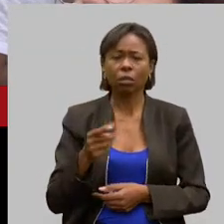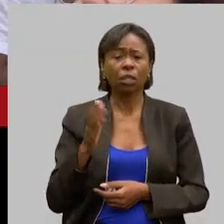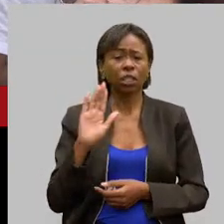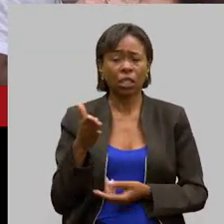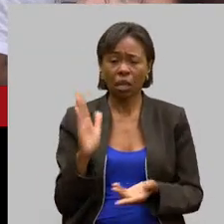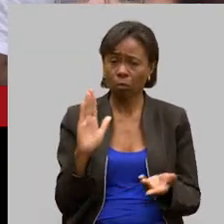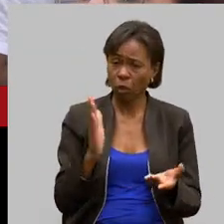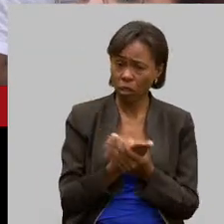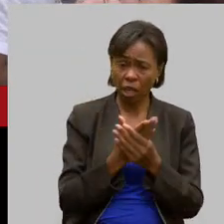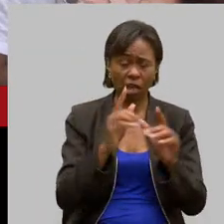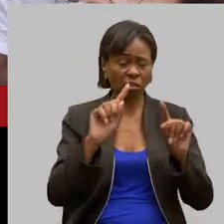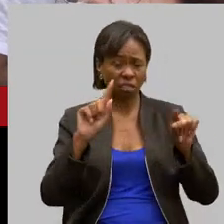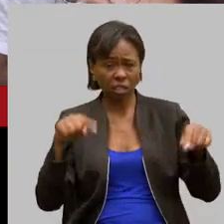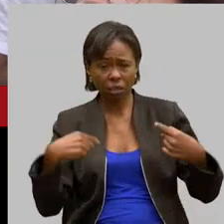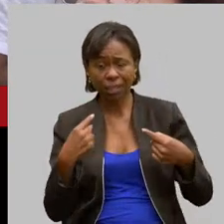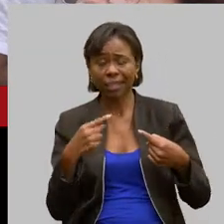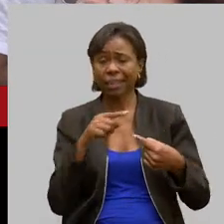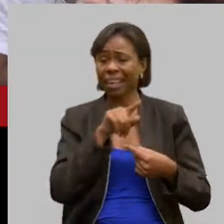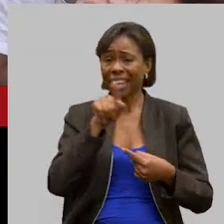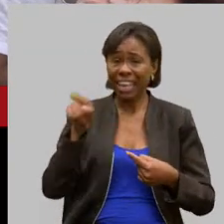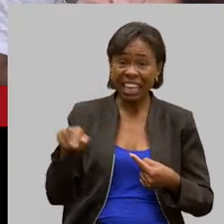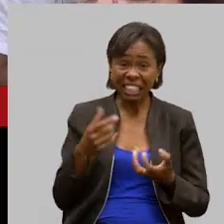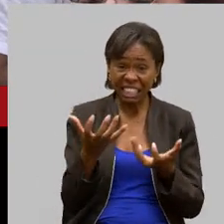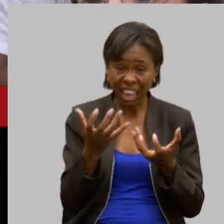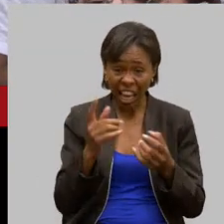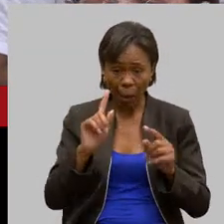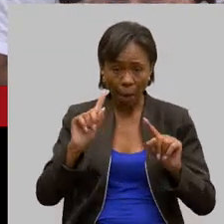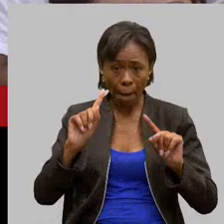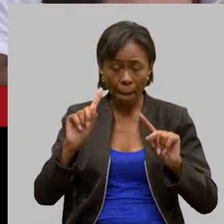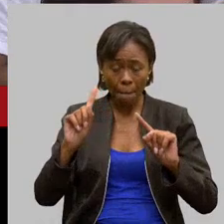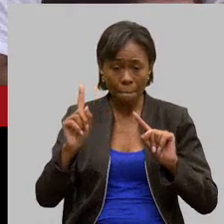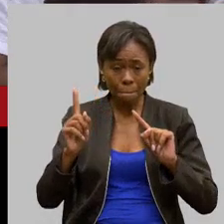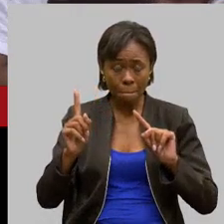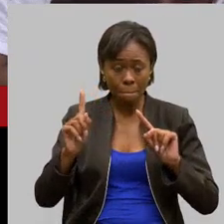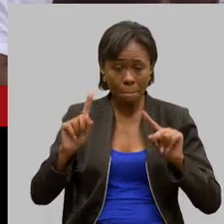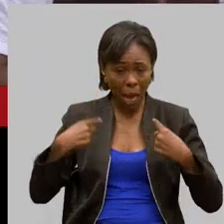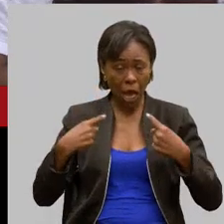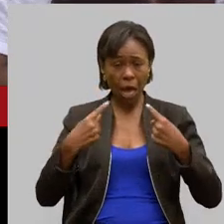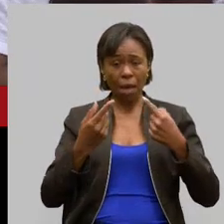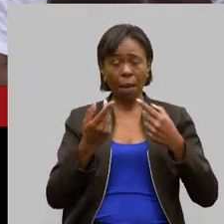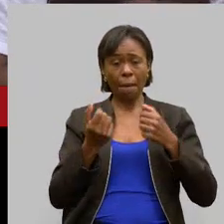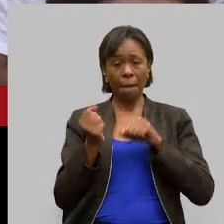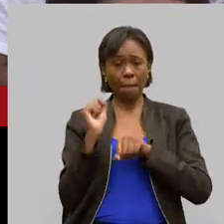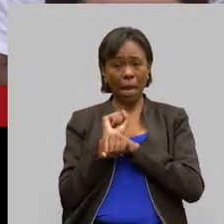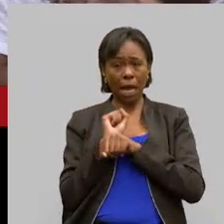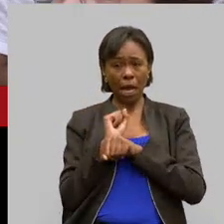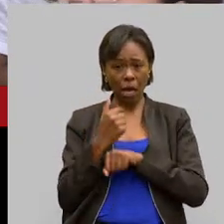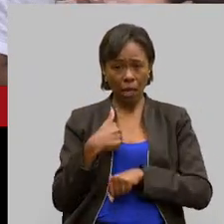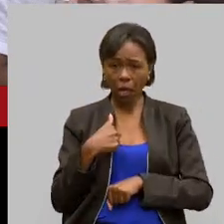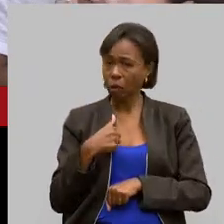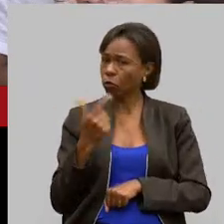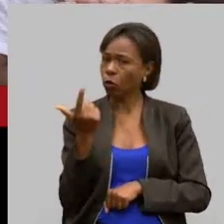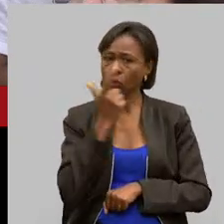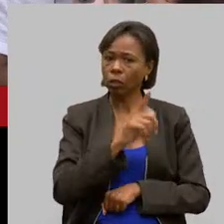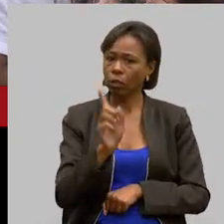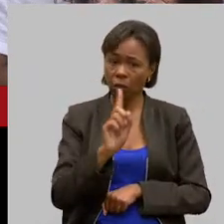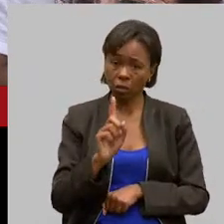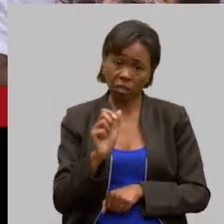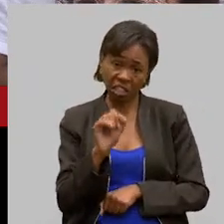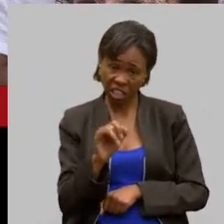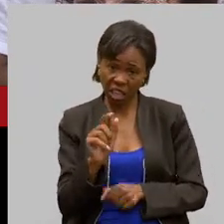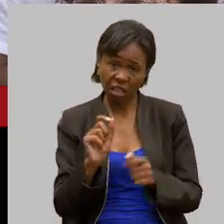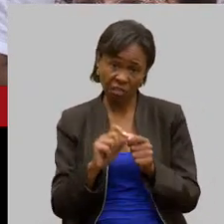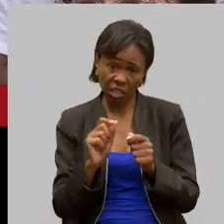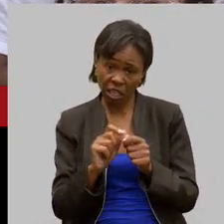mas eles querem me calar mas não vão conseguir né A não ser que eles façam igual a Niele Franco é isso não